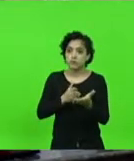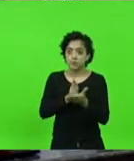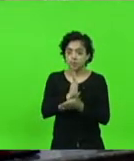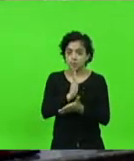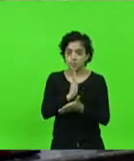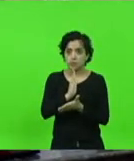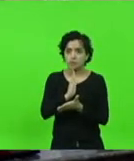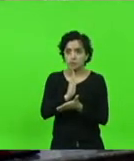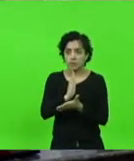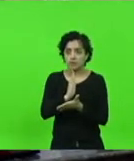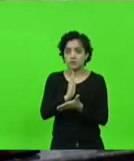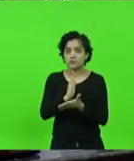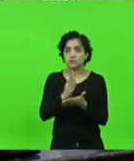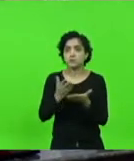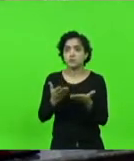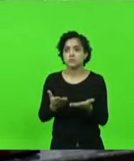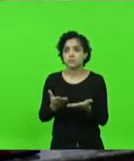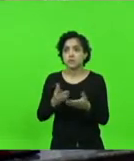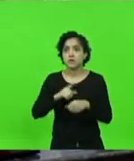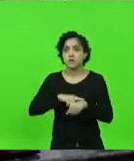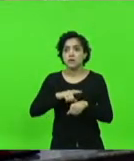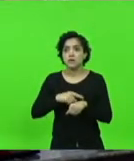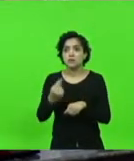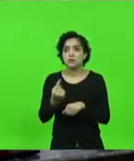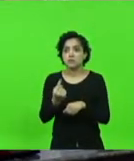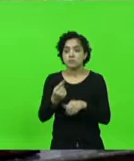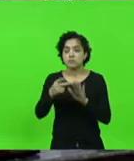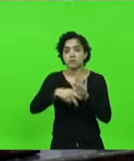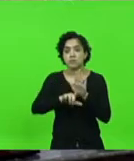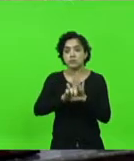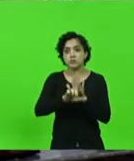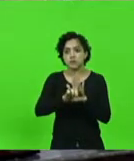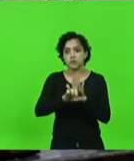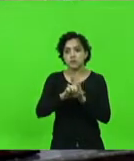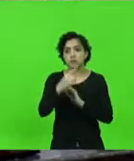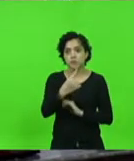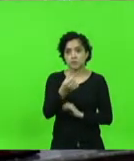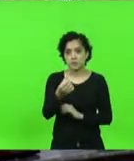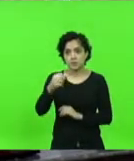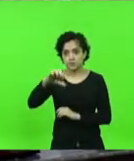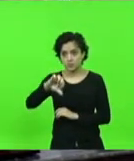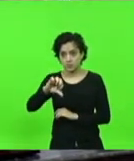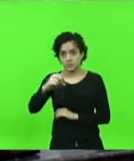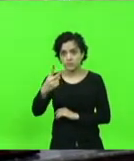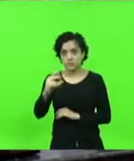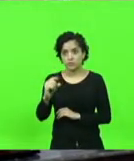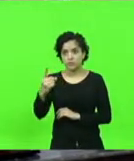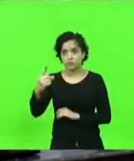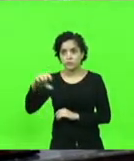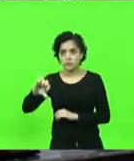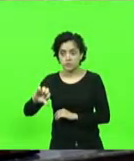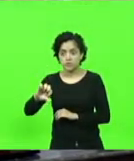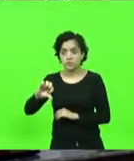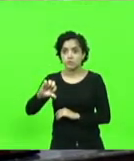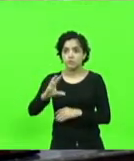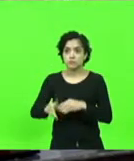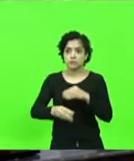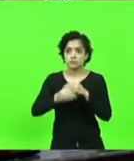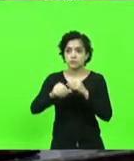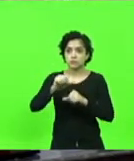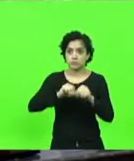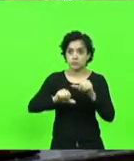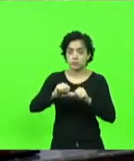ou digo foram aprovados em turno único esse projeto de lei 169 2019 com emenda substitutiva